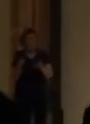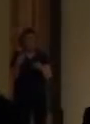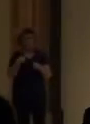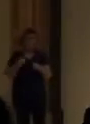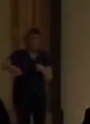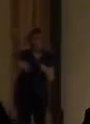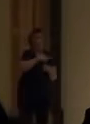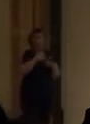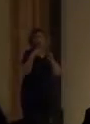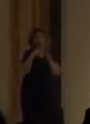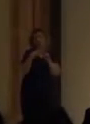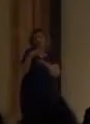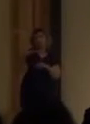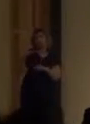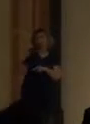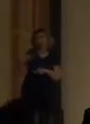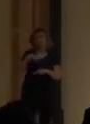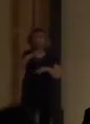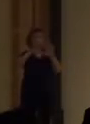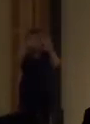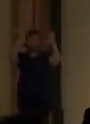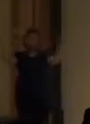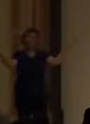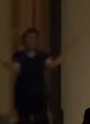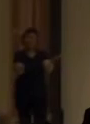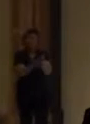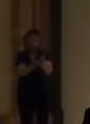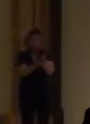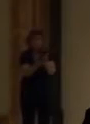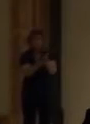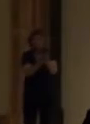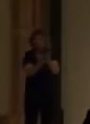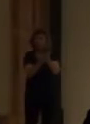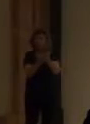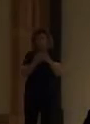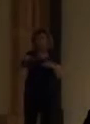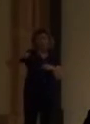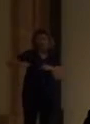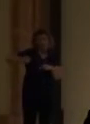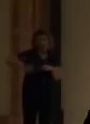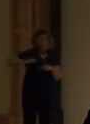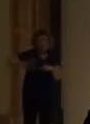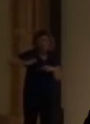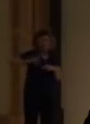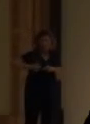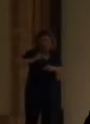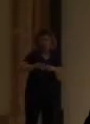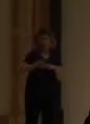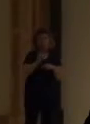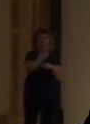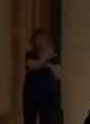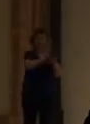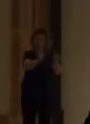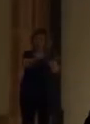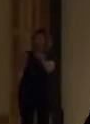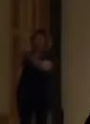mundo, a globalização, nos aparece todos os dias de múltiplas formas, com múltiplos acasos, sem